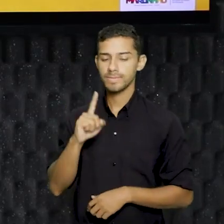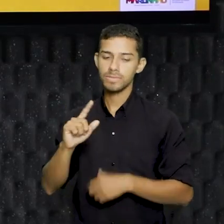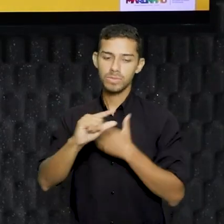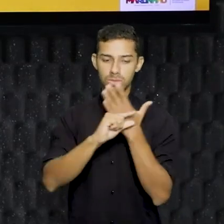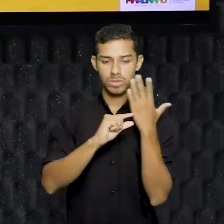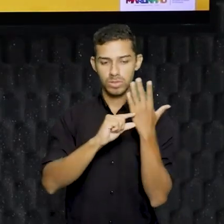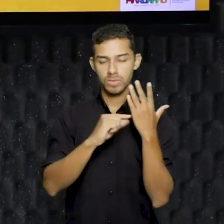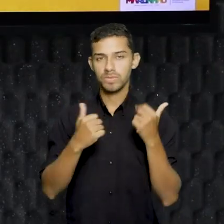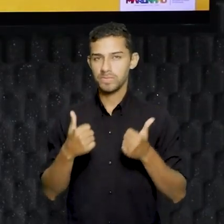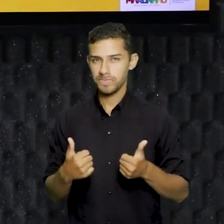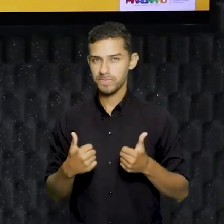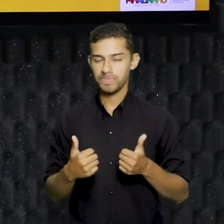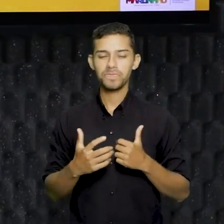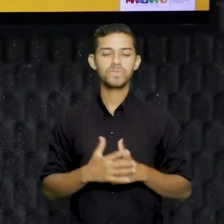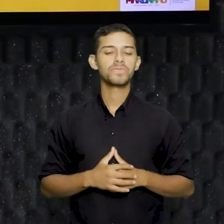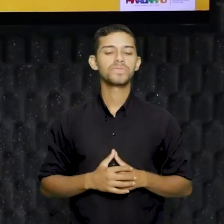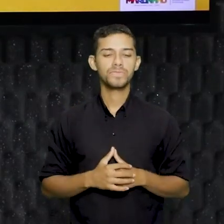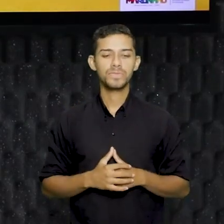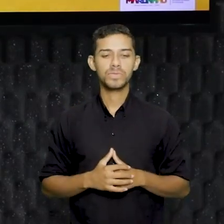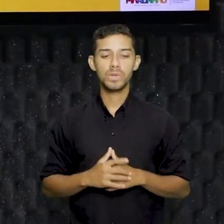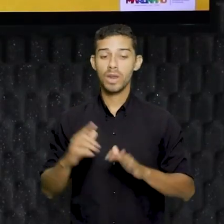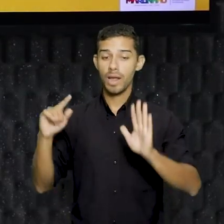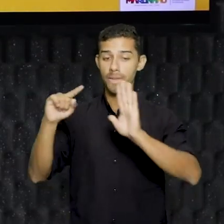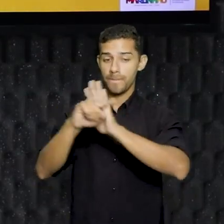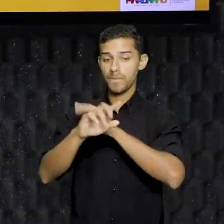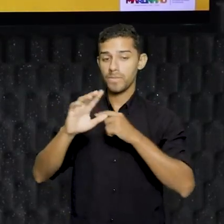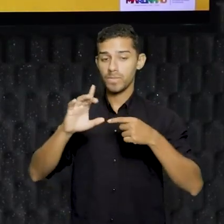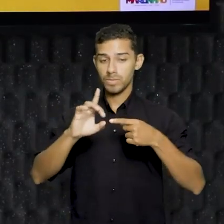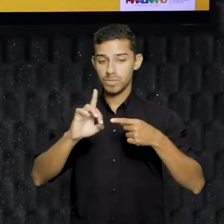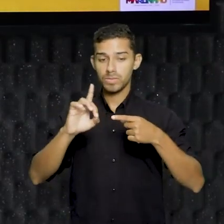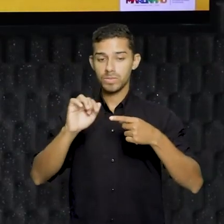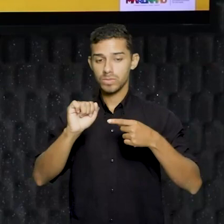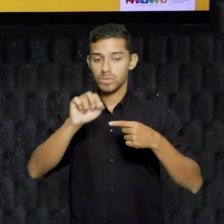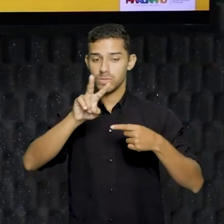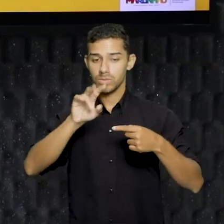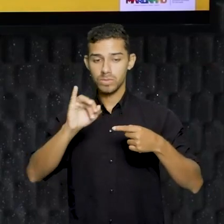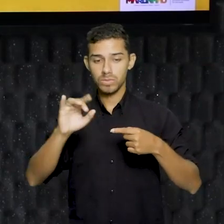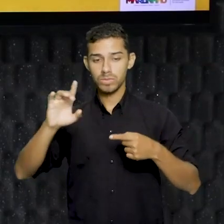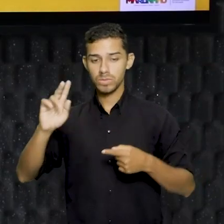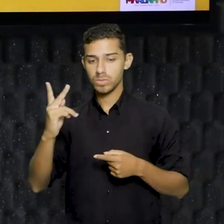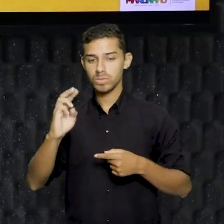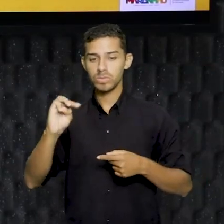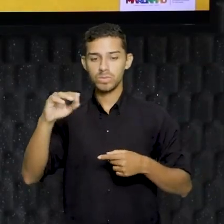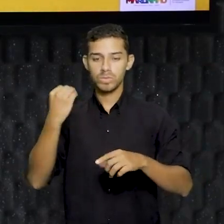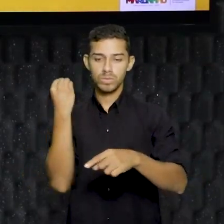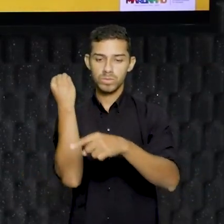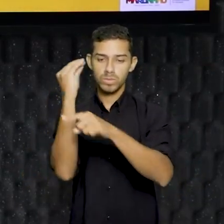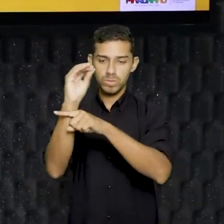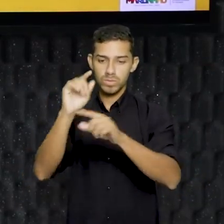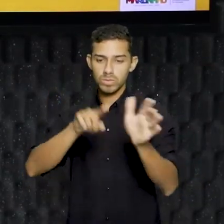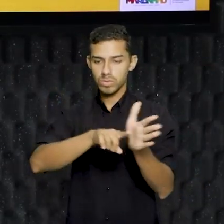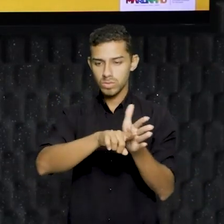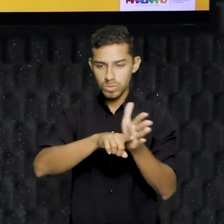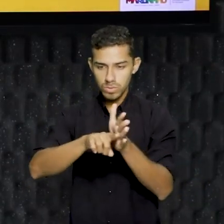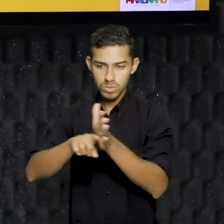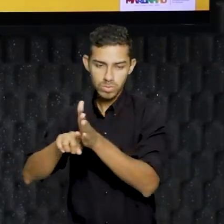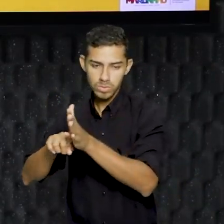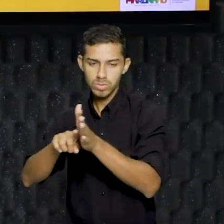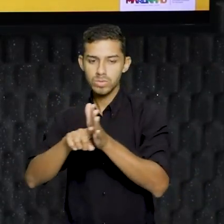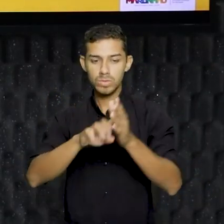Vamos lá temos aqui o comando agora David Hill me publicou investigação sobre o entendimento humano que a sua obra em